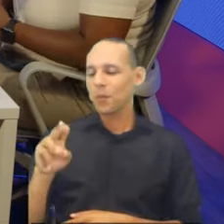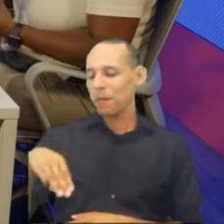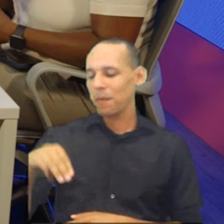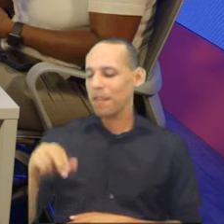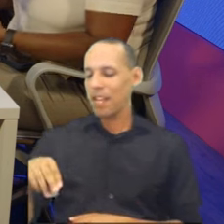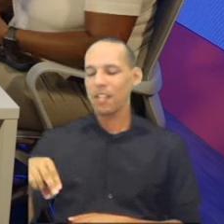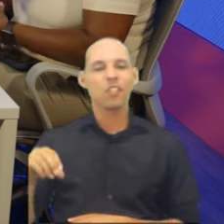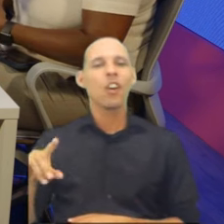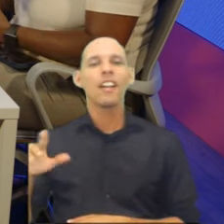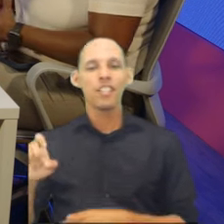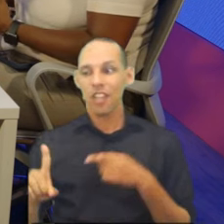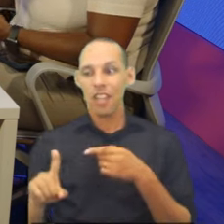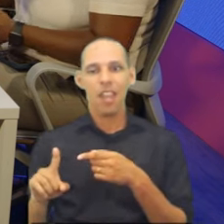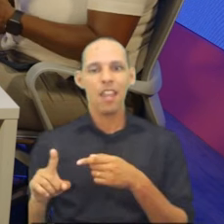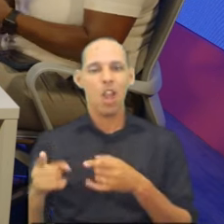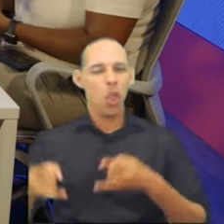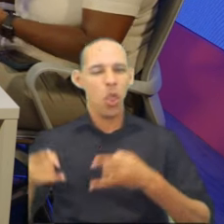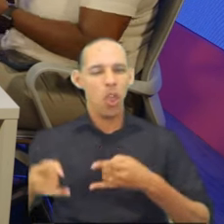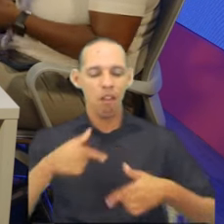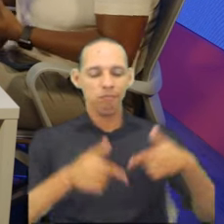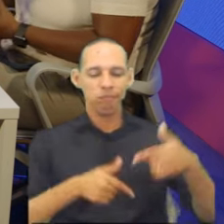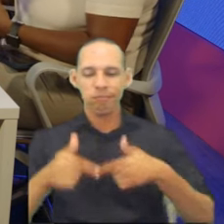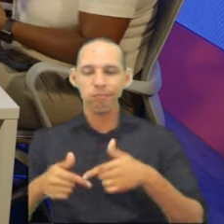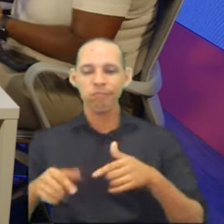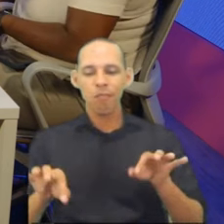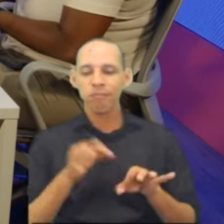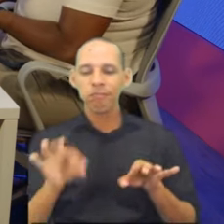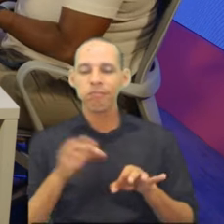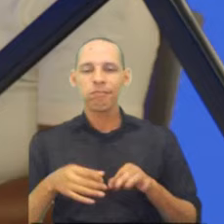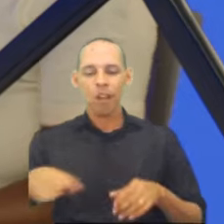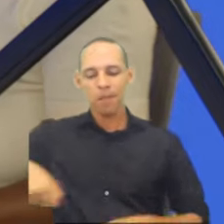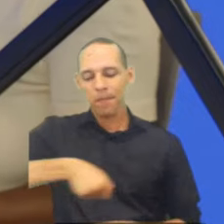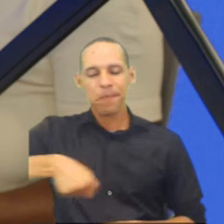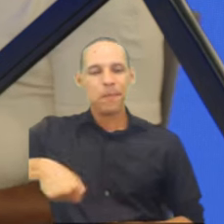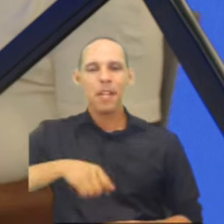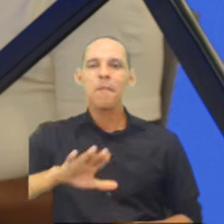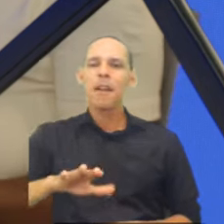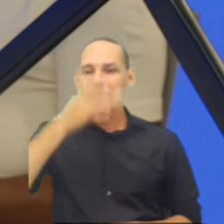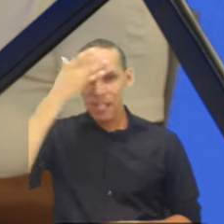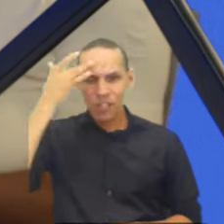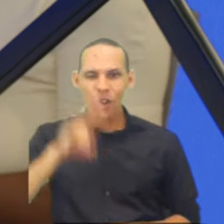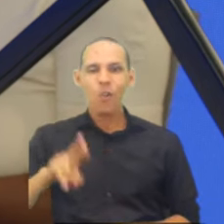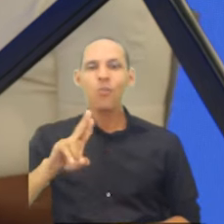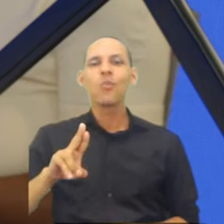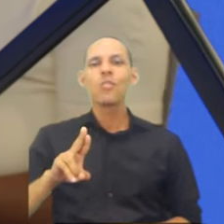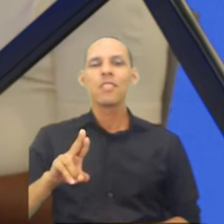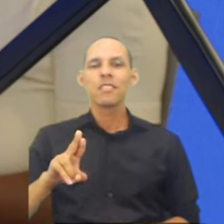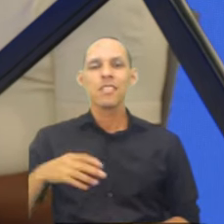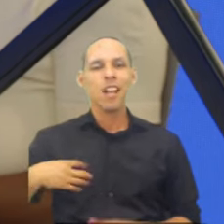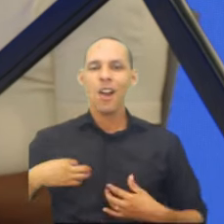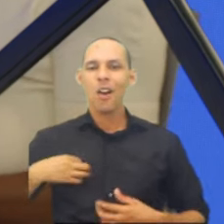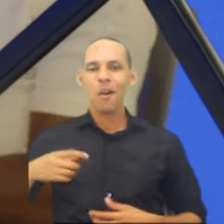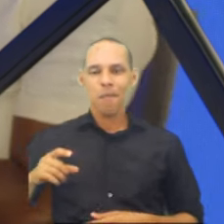onde ele consegue fazer operações braç como passar roupa costurar Então eu preciso de pessoas porque quem é que vai usar roupa humanoide